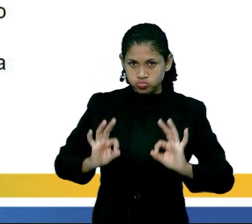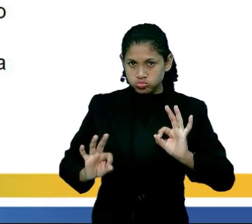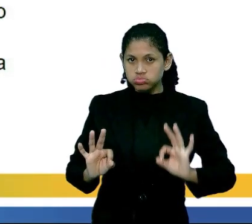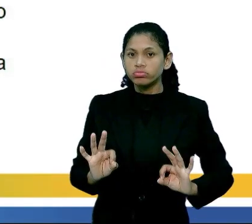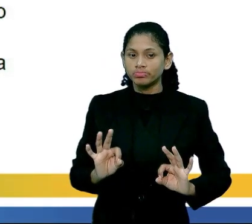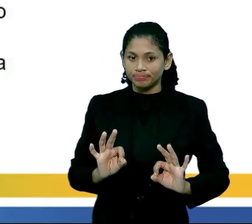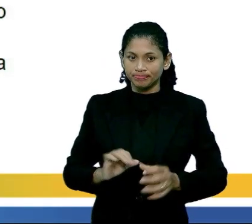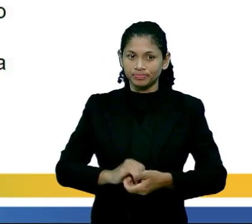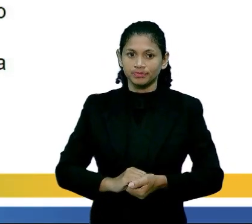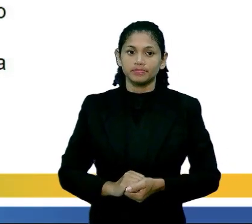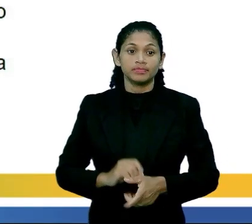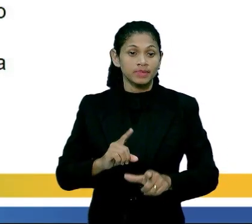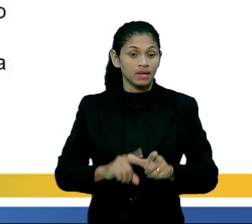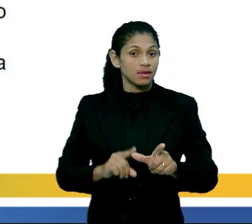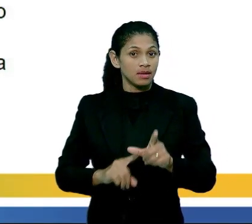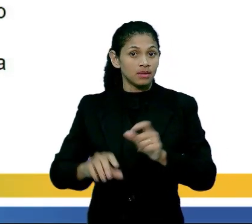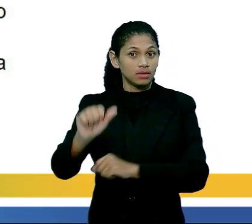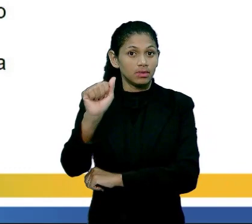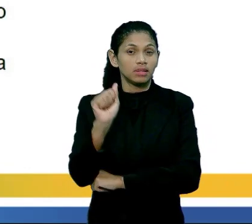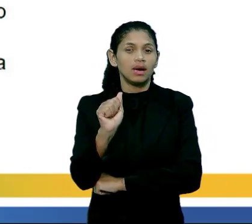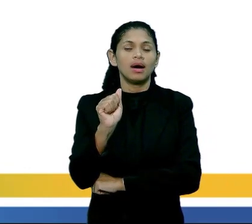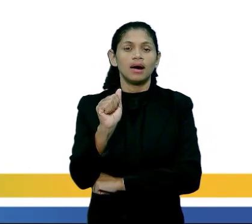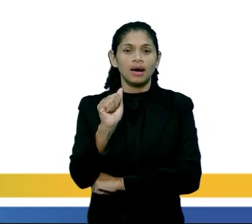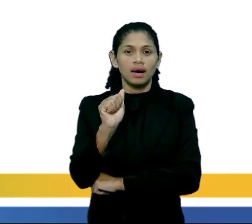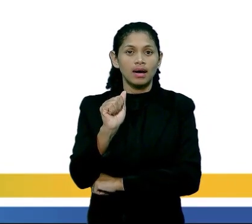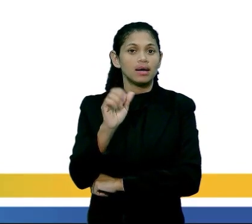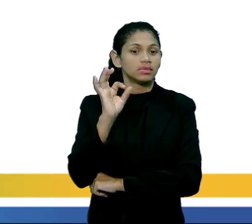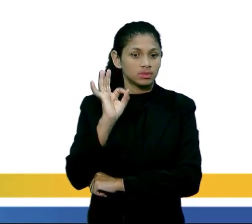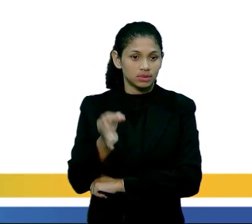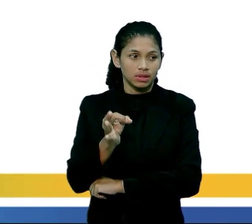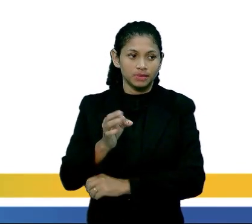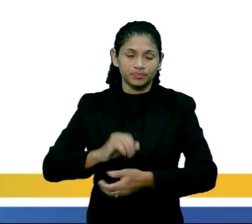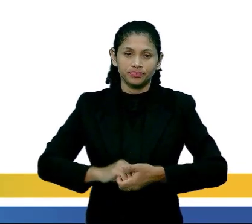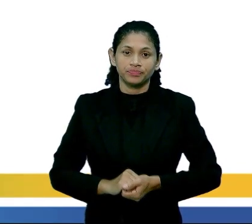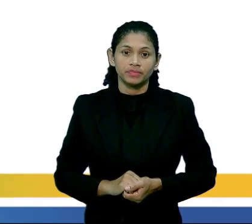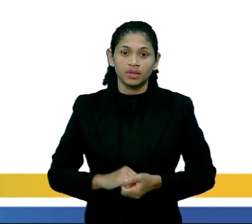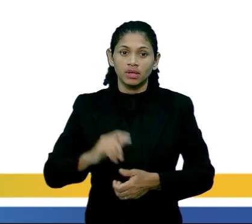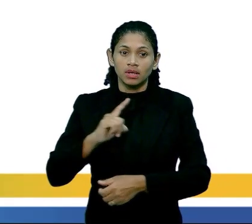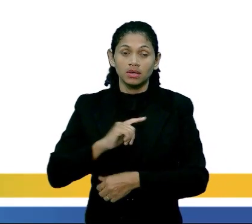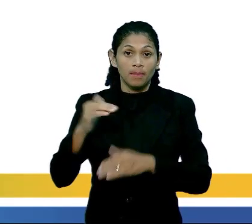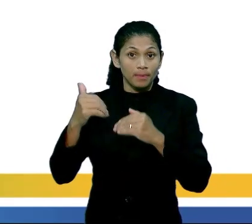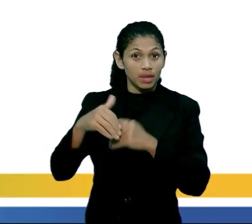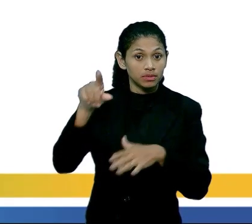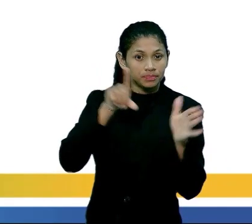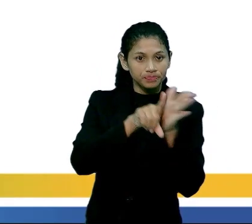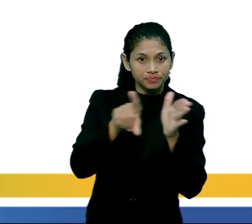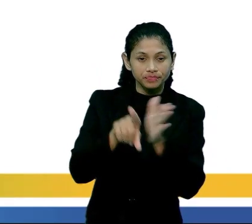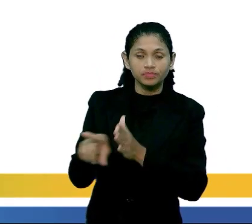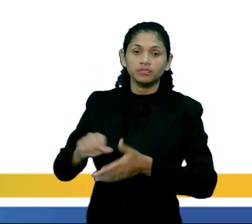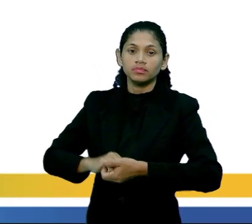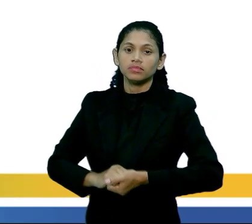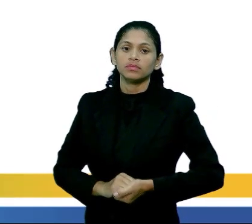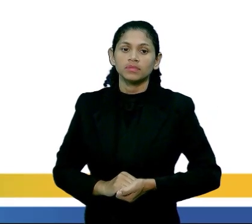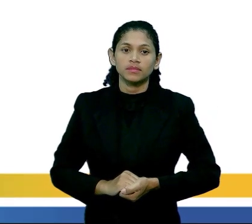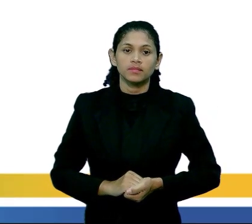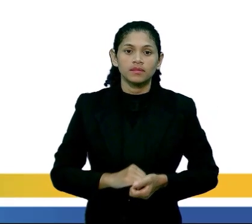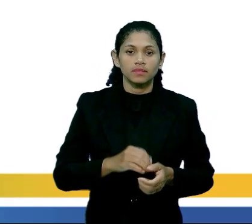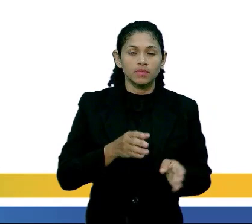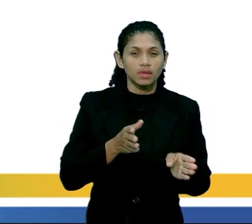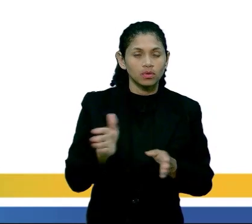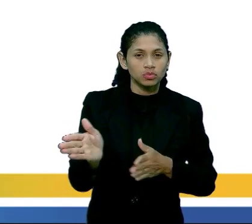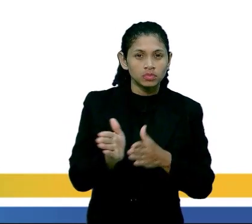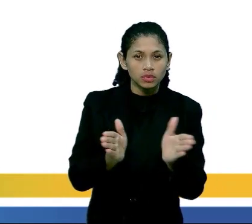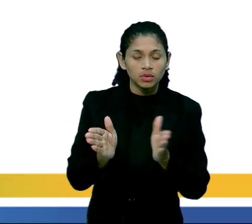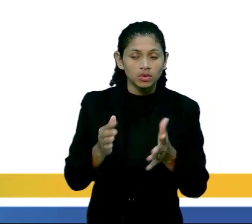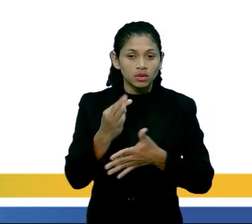a opção A. A de André arrasou. Isso aí. Temos mais uma questão? Temos mais uma questão. O direcionamento aqui